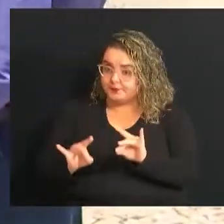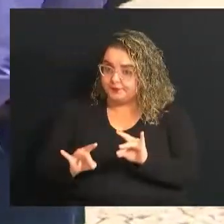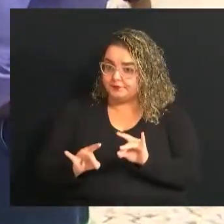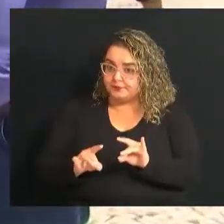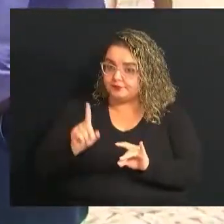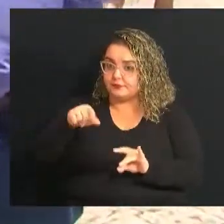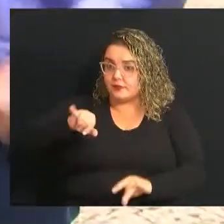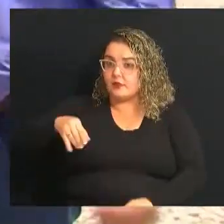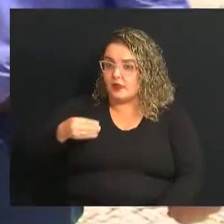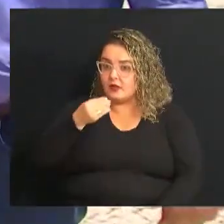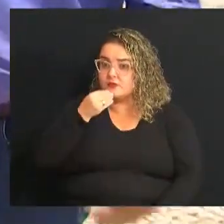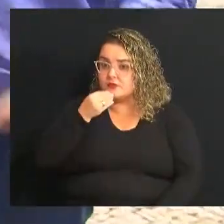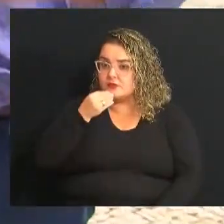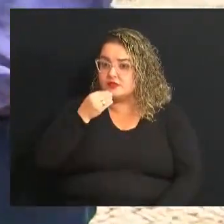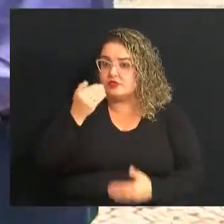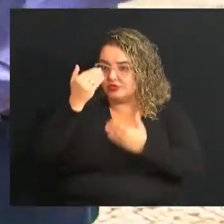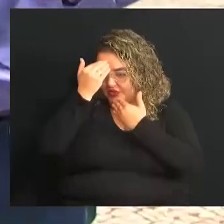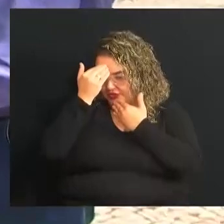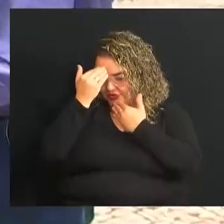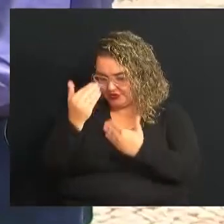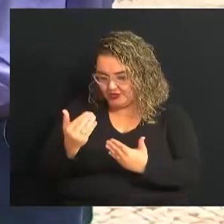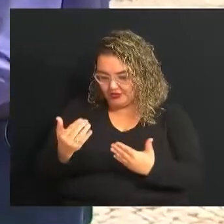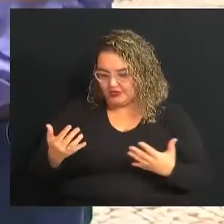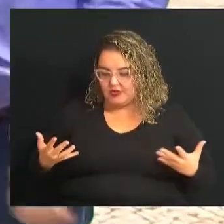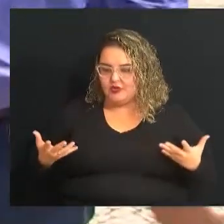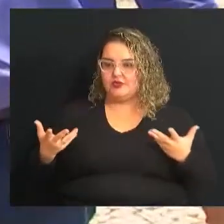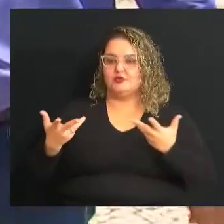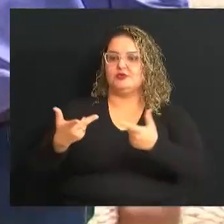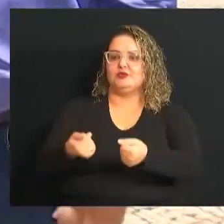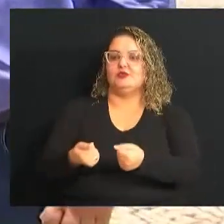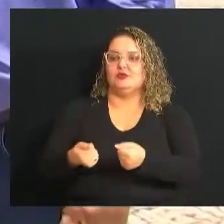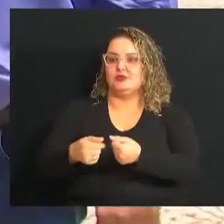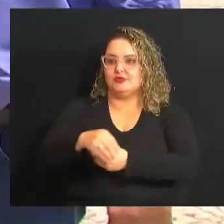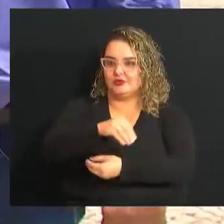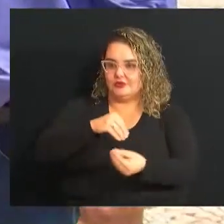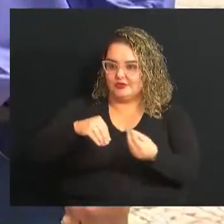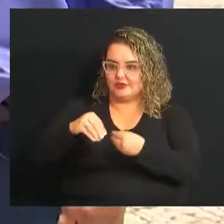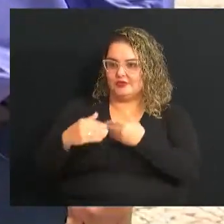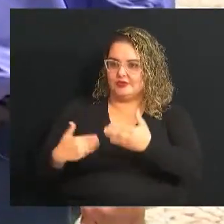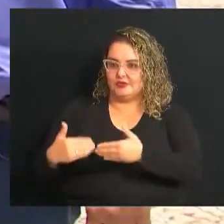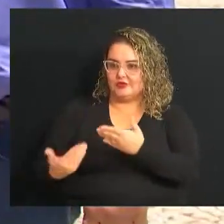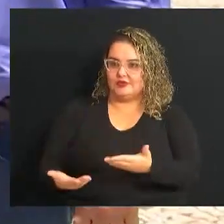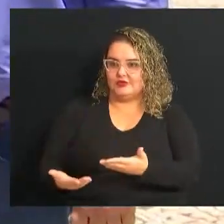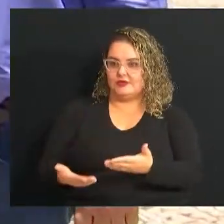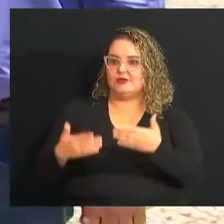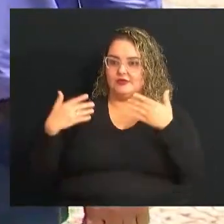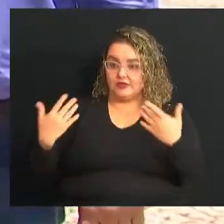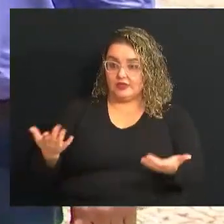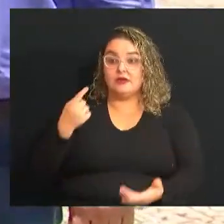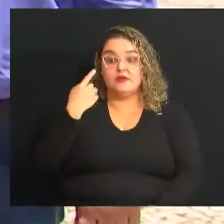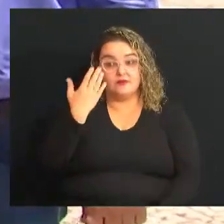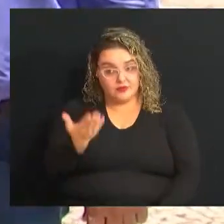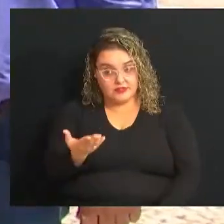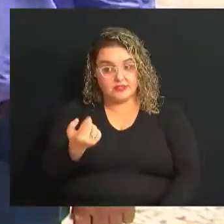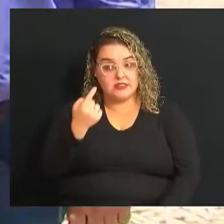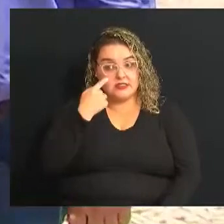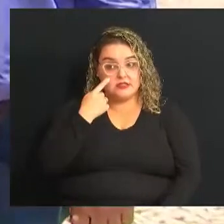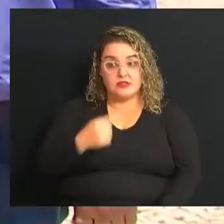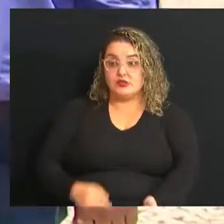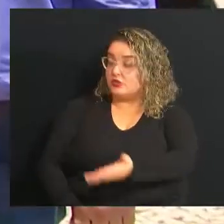que está sendo, né, organizado aqui, a gente também está num momento que se fala muito da revitalização do centro. É um evento que